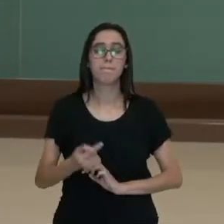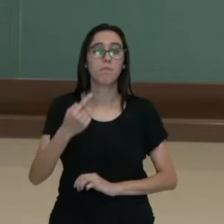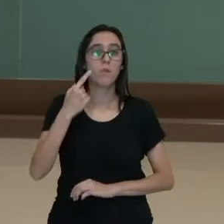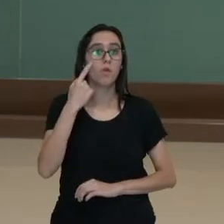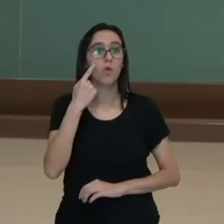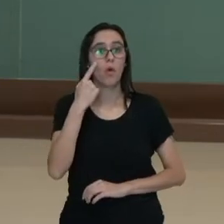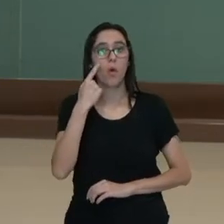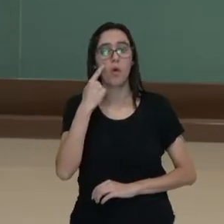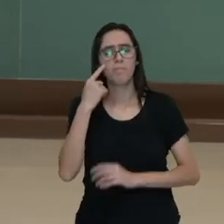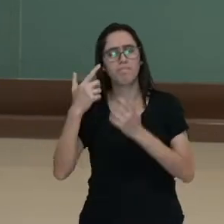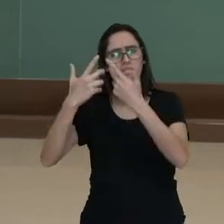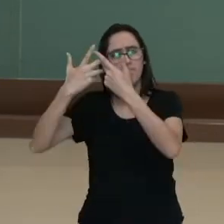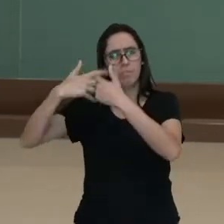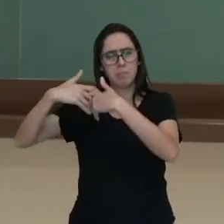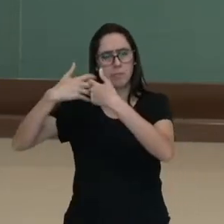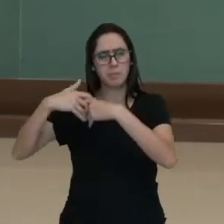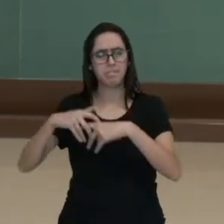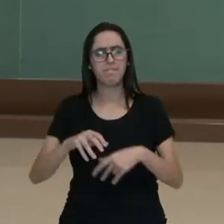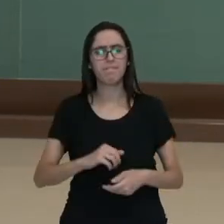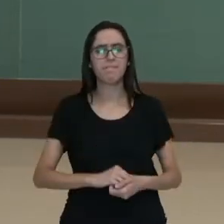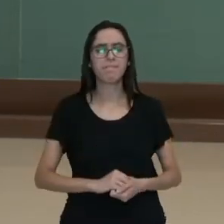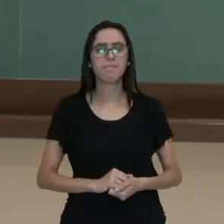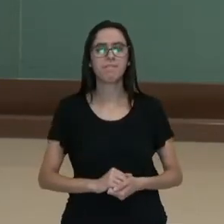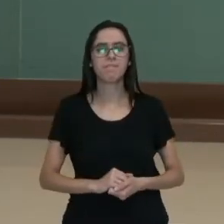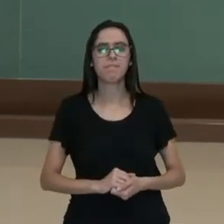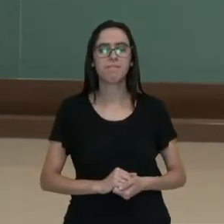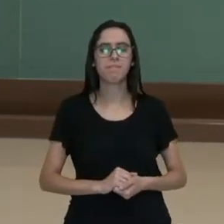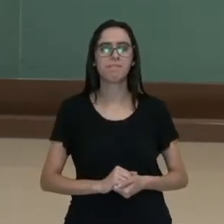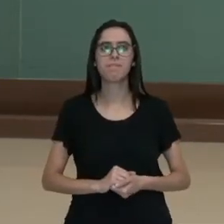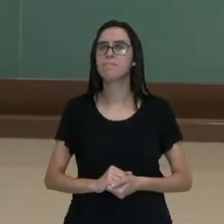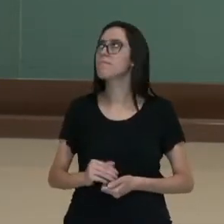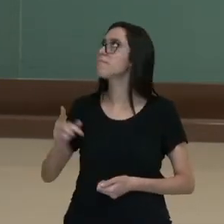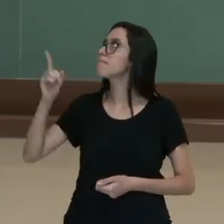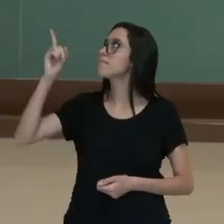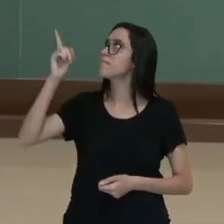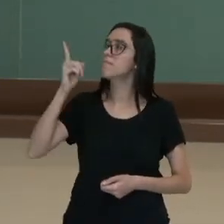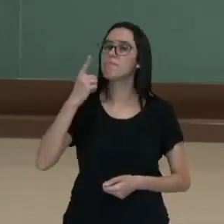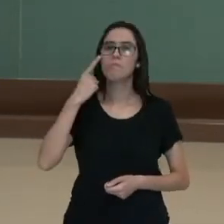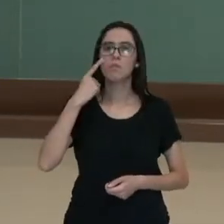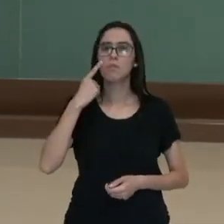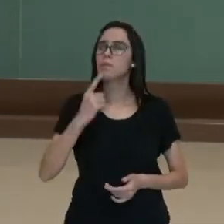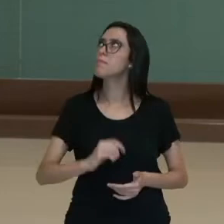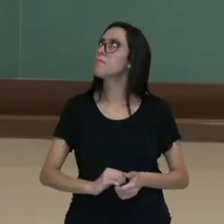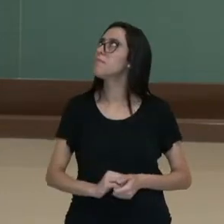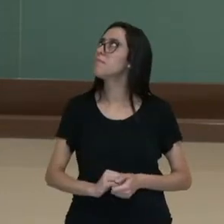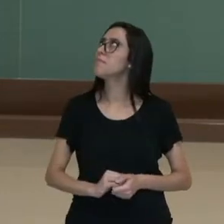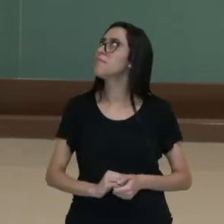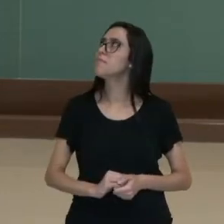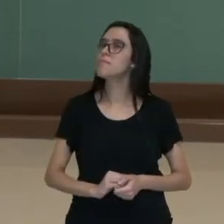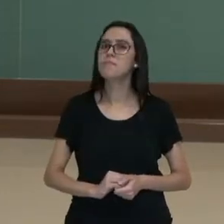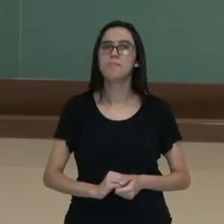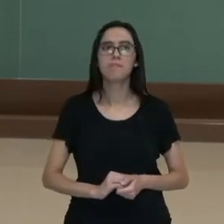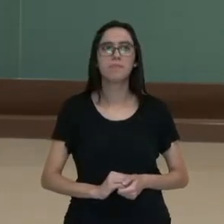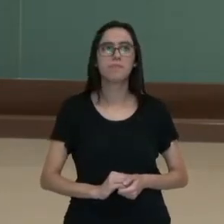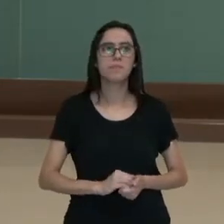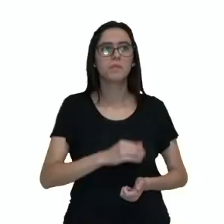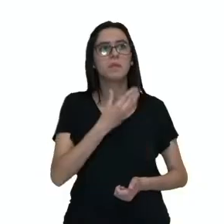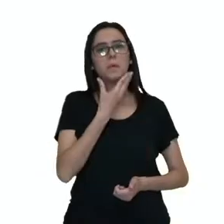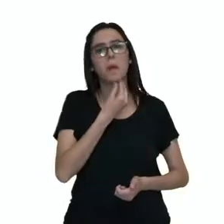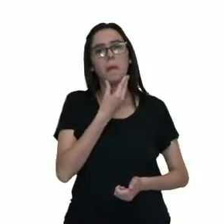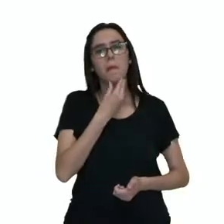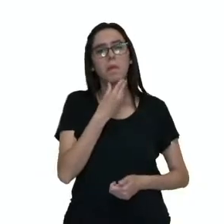a pensar. ¿Qué espera Miguelito de la vida? Está ali o Miguelito sentado